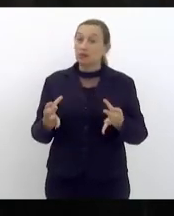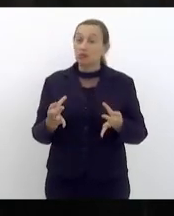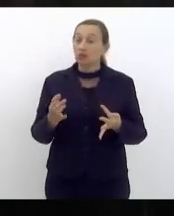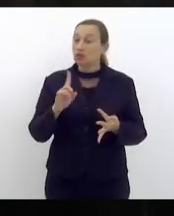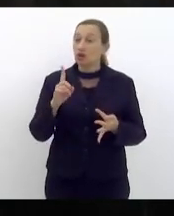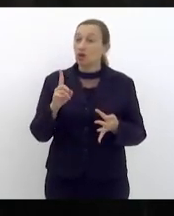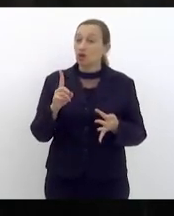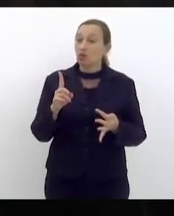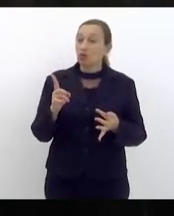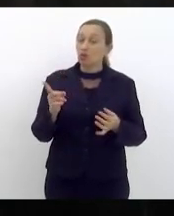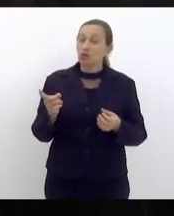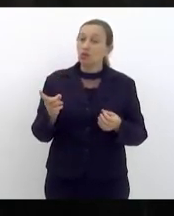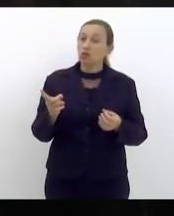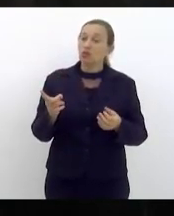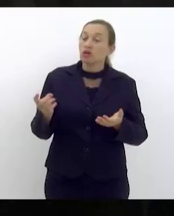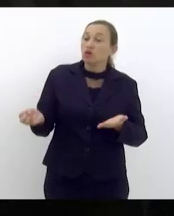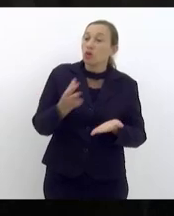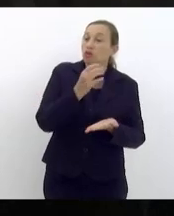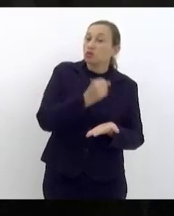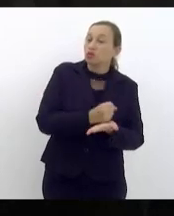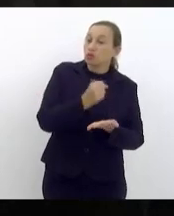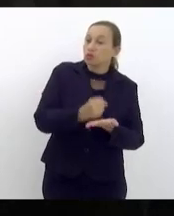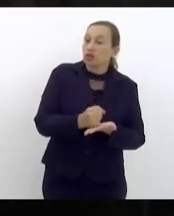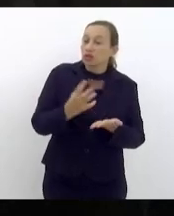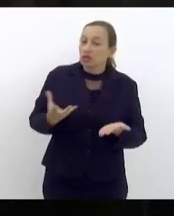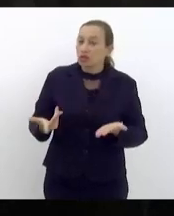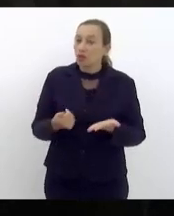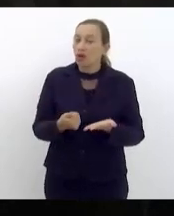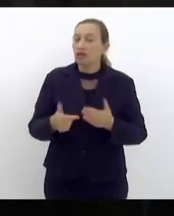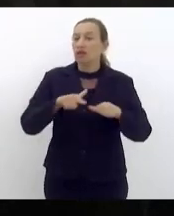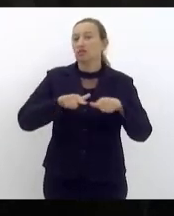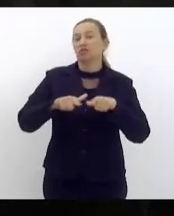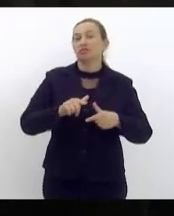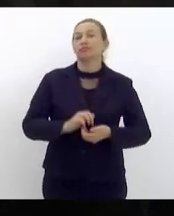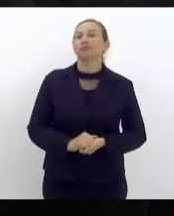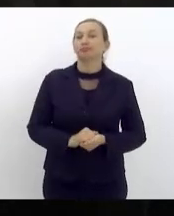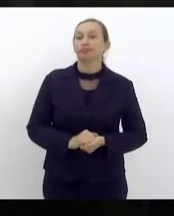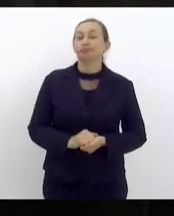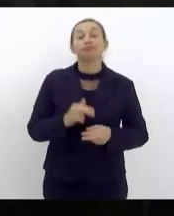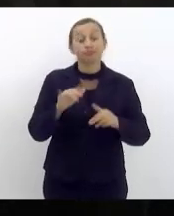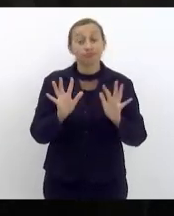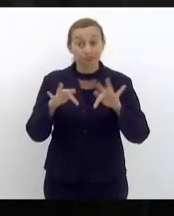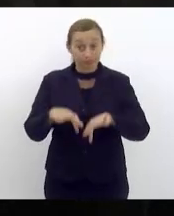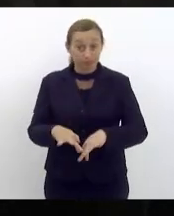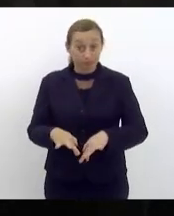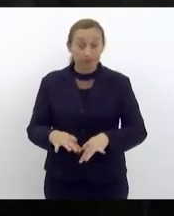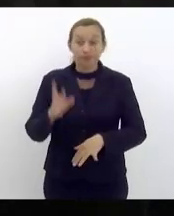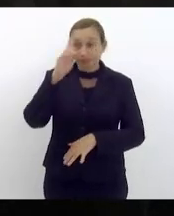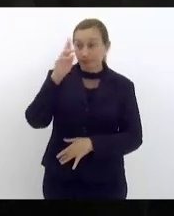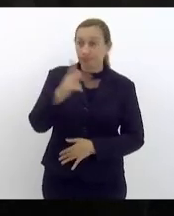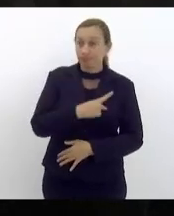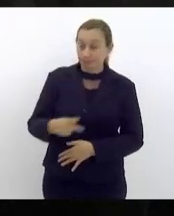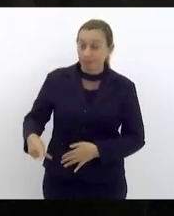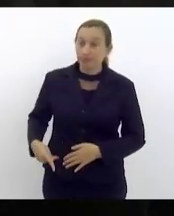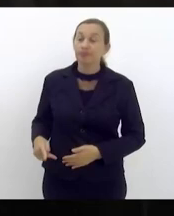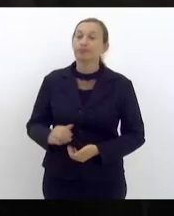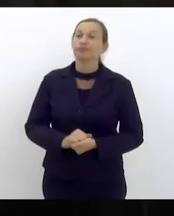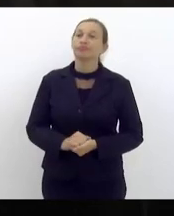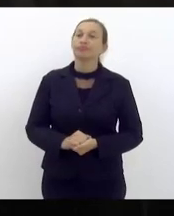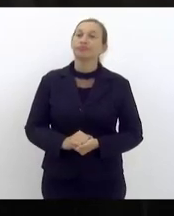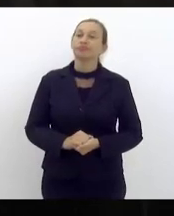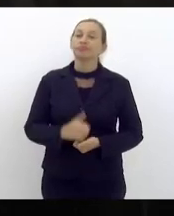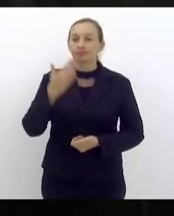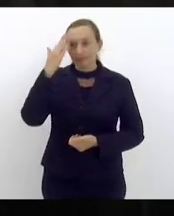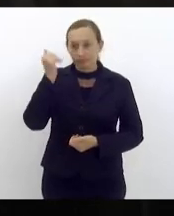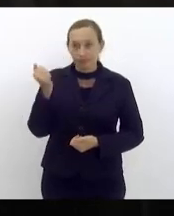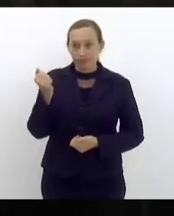moldaram novos contratos que garantam esse tipo de serviço de qualidade por fim mesmo senhor presidente já que